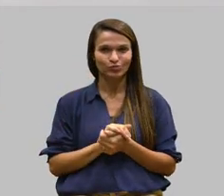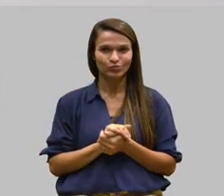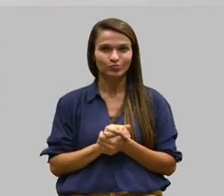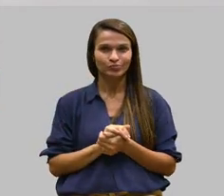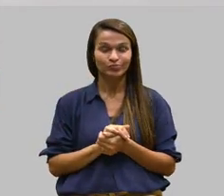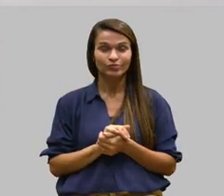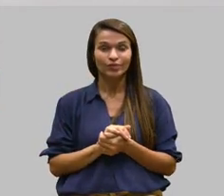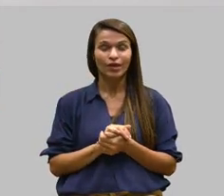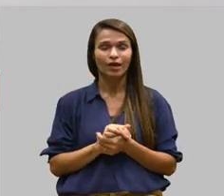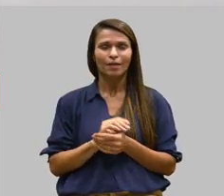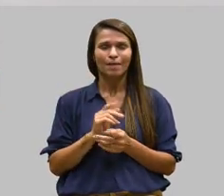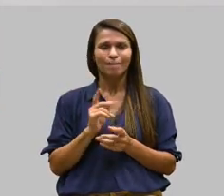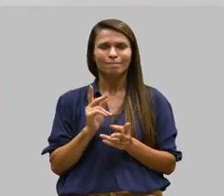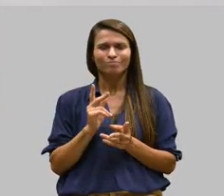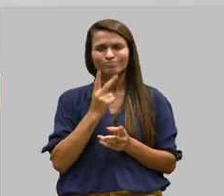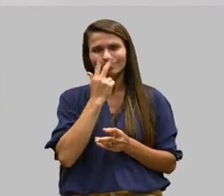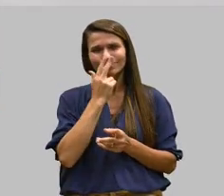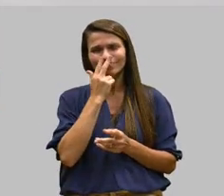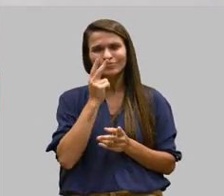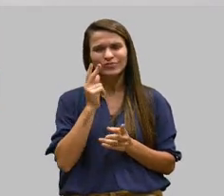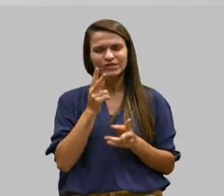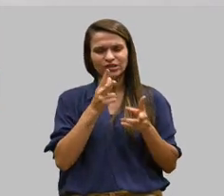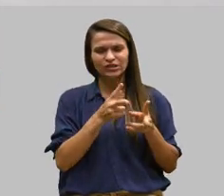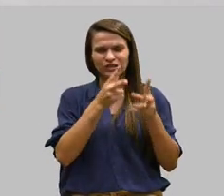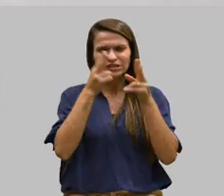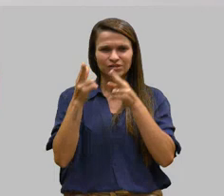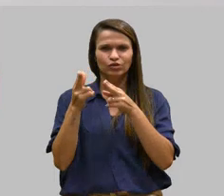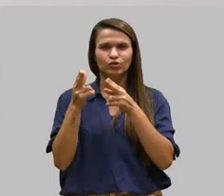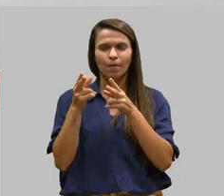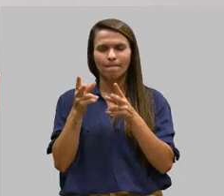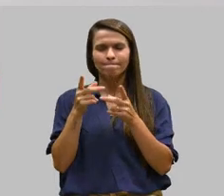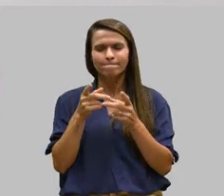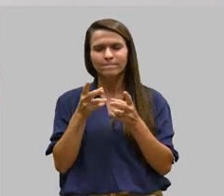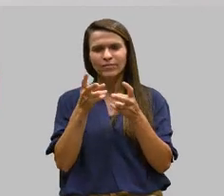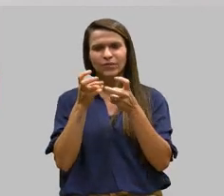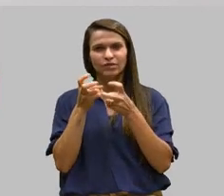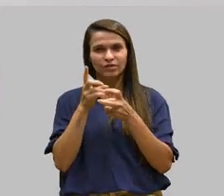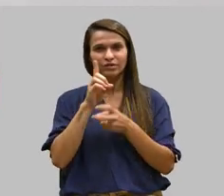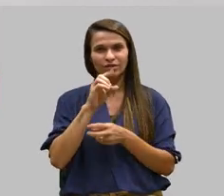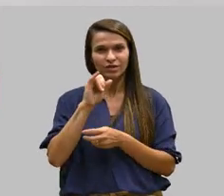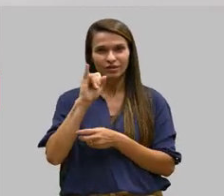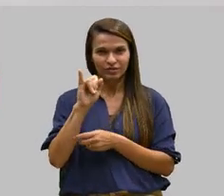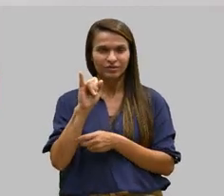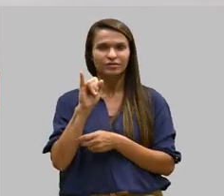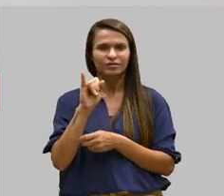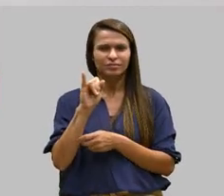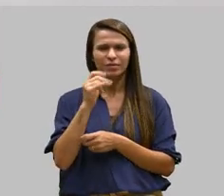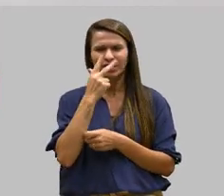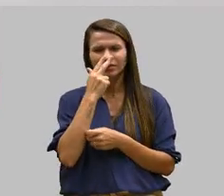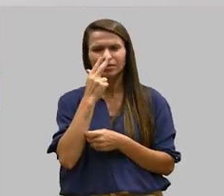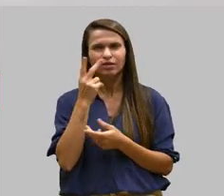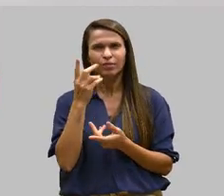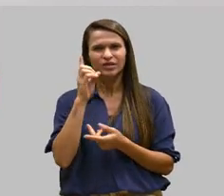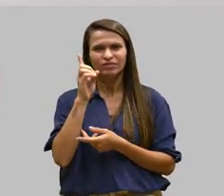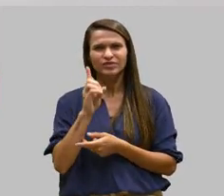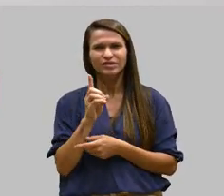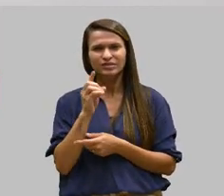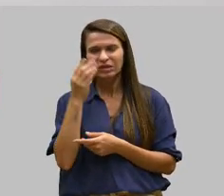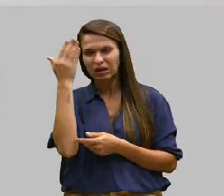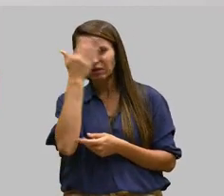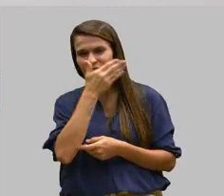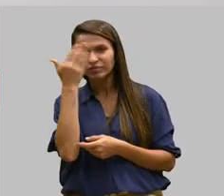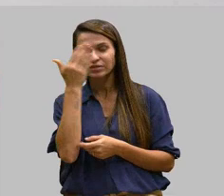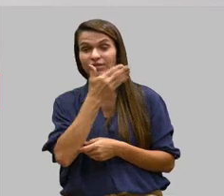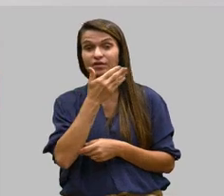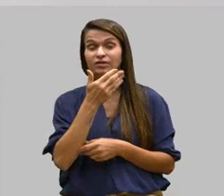difícil né quando a gente faz esse recorte com base na deficiência intelectual que é uma deficiência não visível muitas vezes né